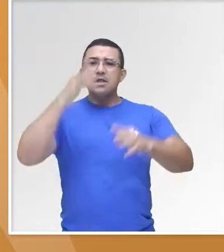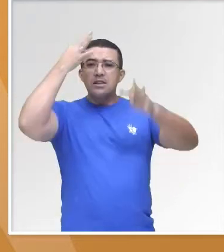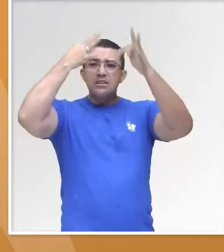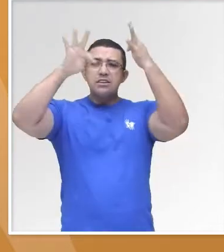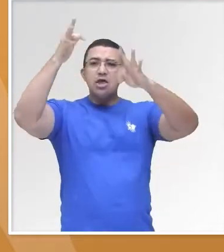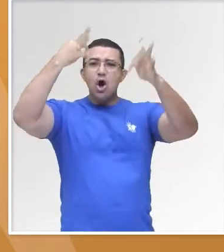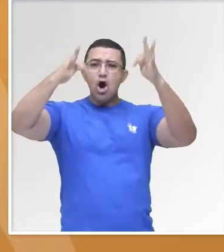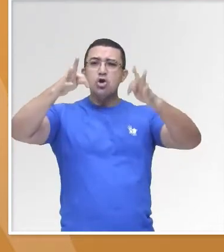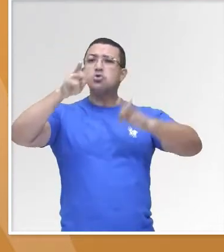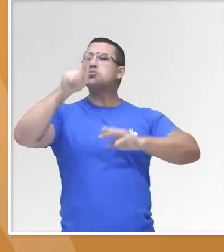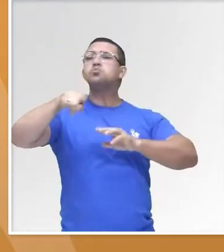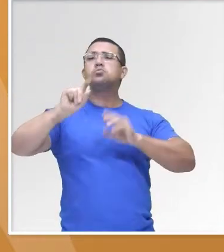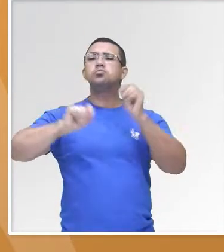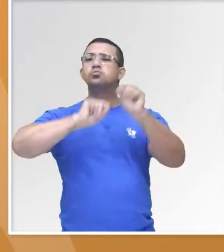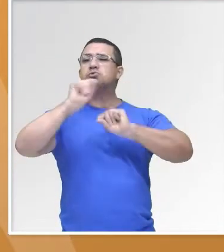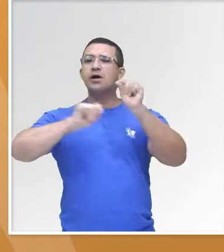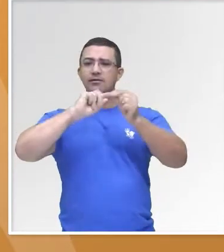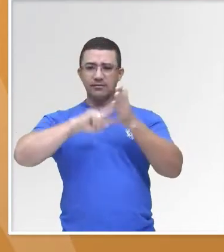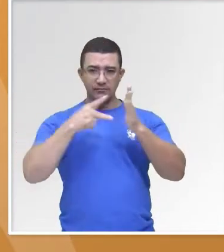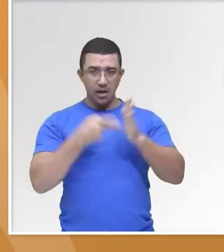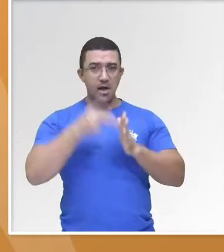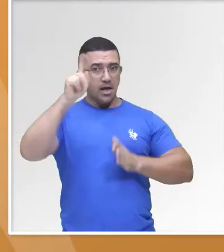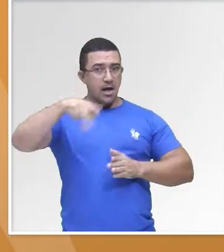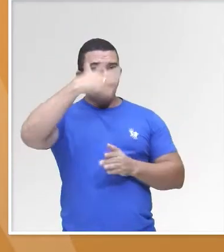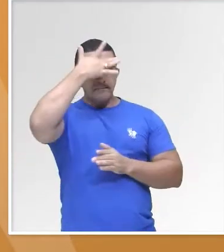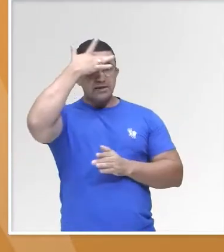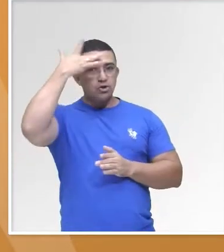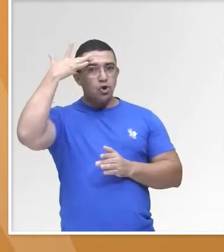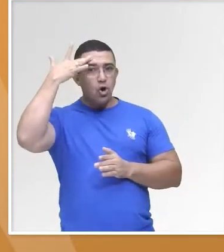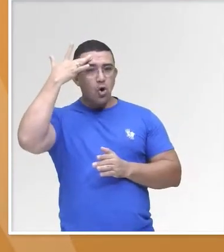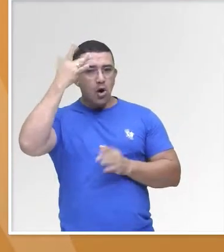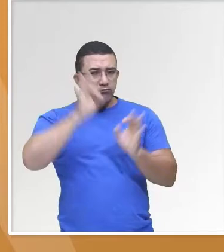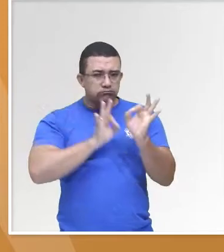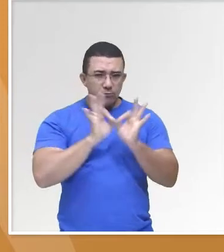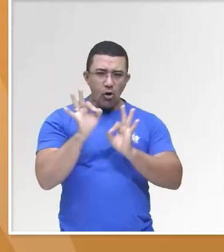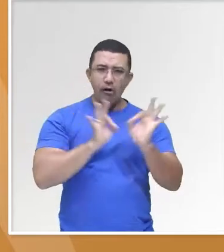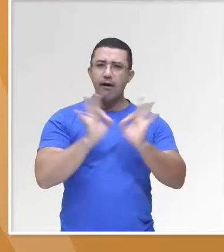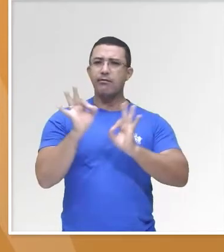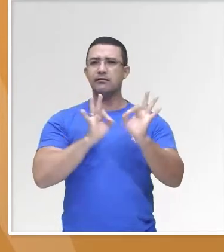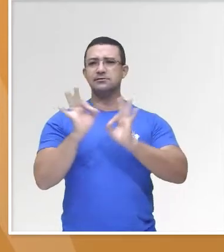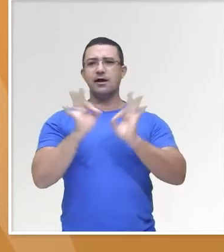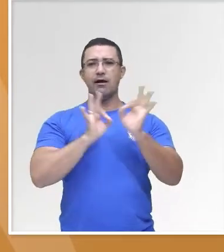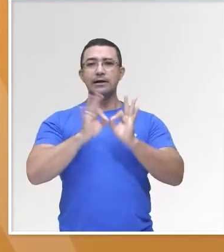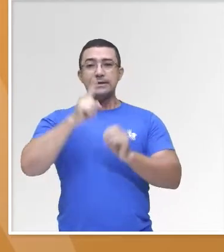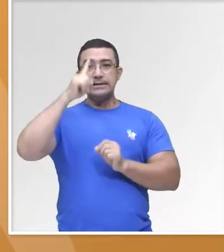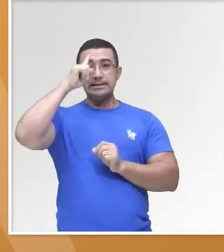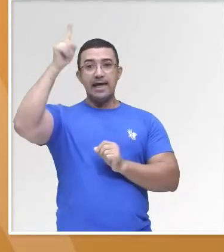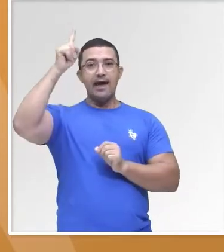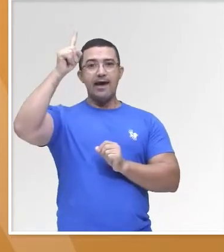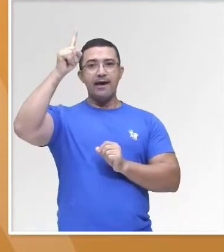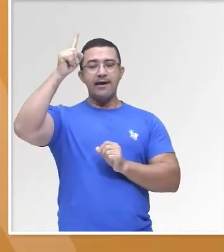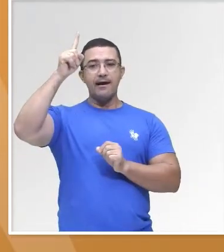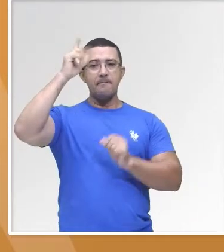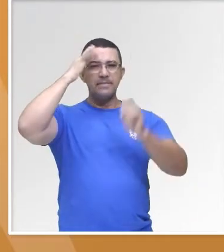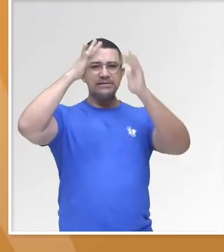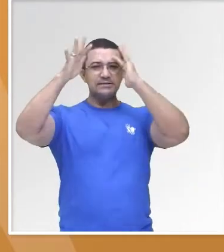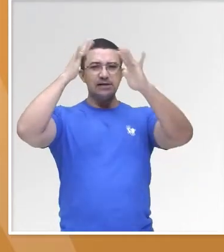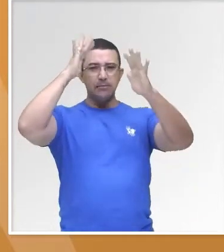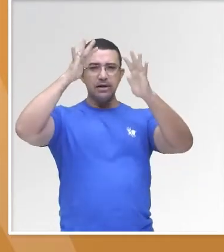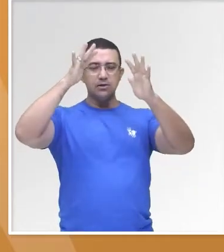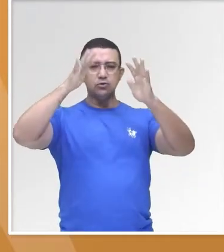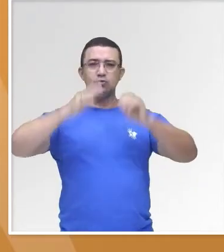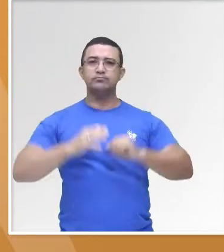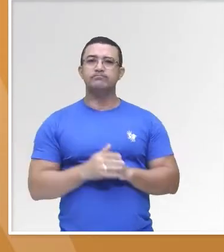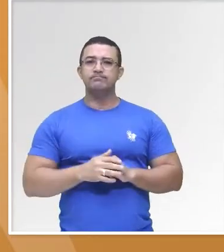Temson explicou ainda há pouco, lembram? São as pessoas que vão elaborar essas ideias, não é verdade? Que vão trazer